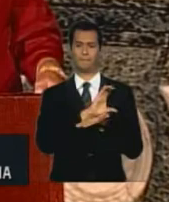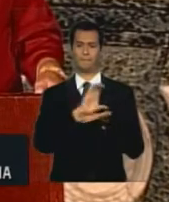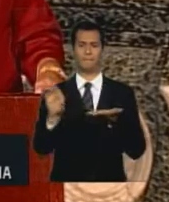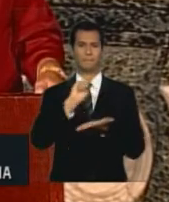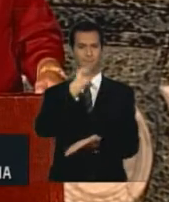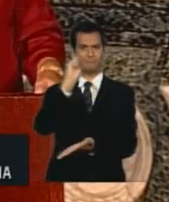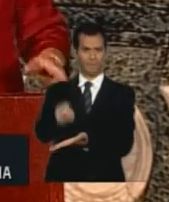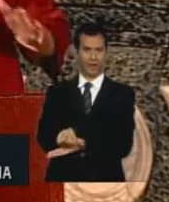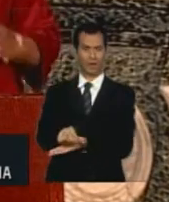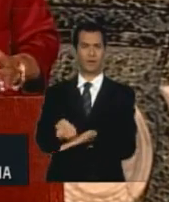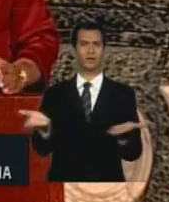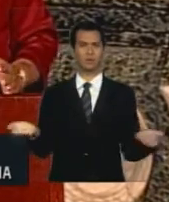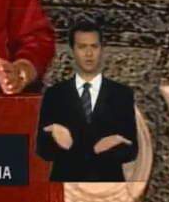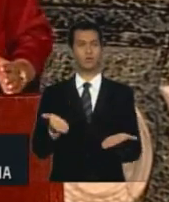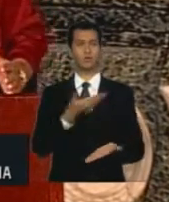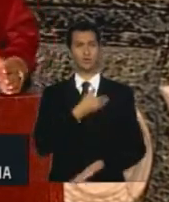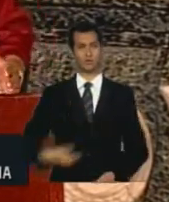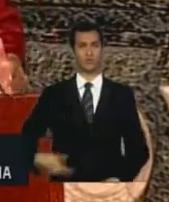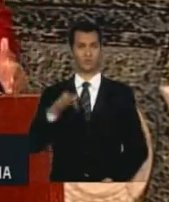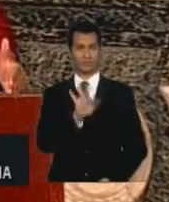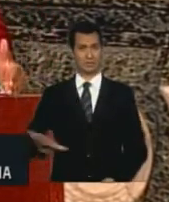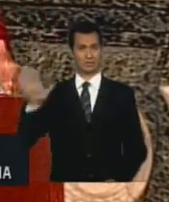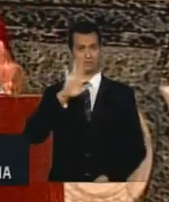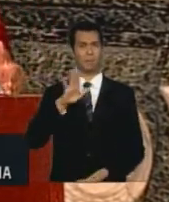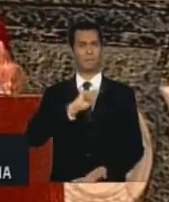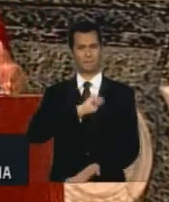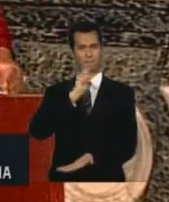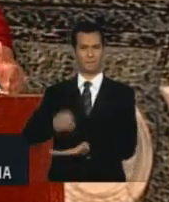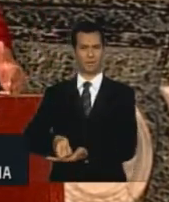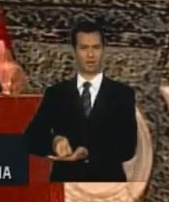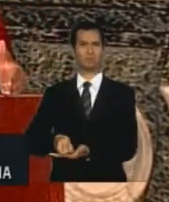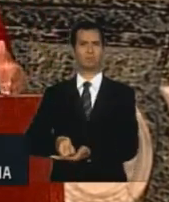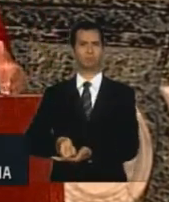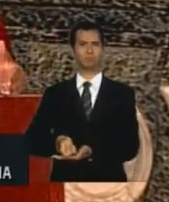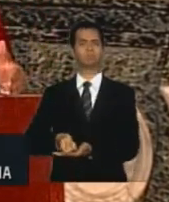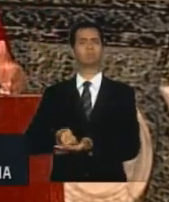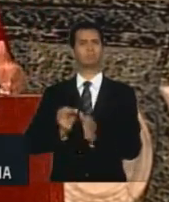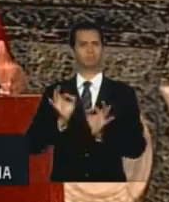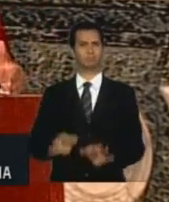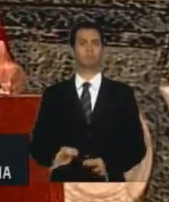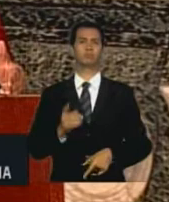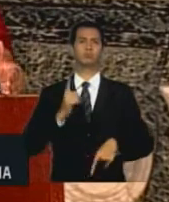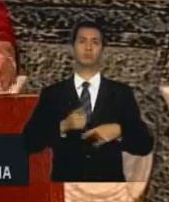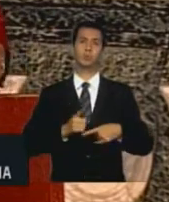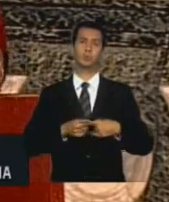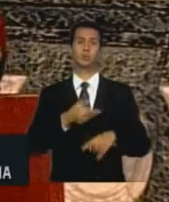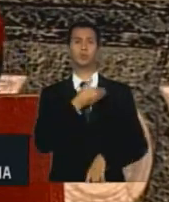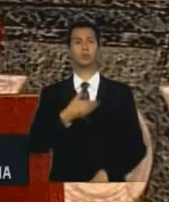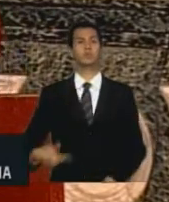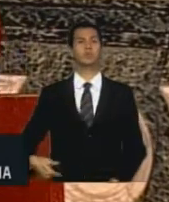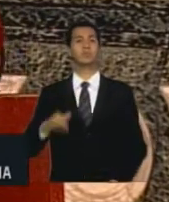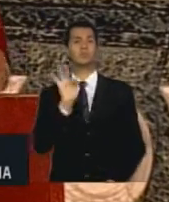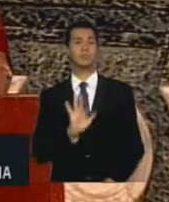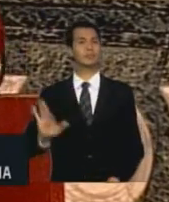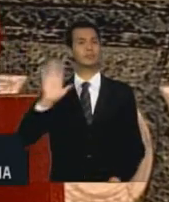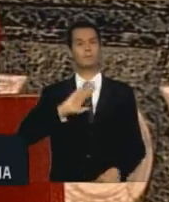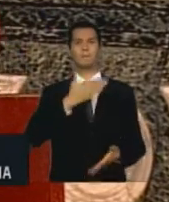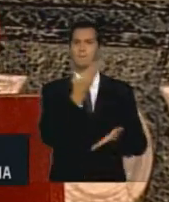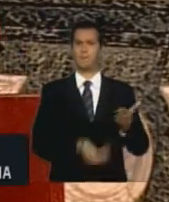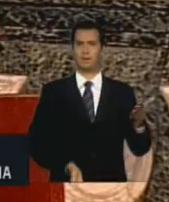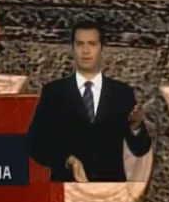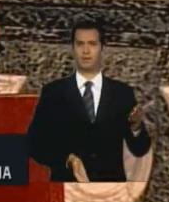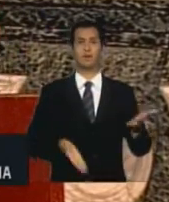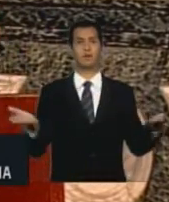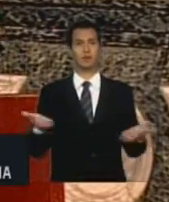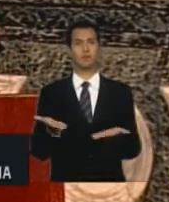do Rio Grande do Sul por conta de um processo que ele foi perdedor e a Companhia Estadual de